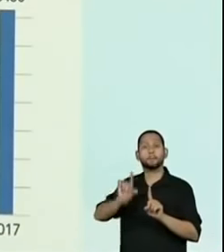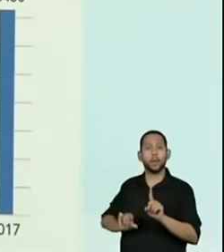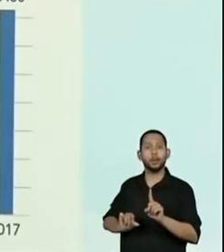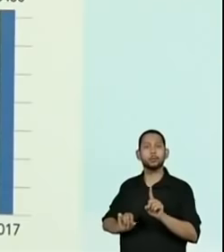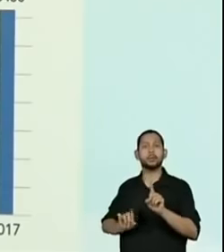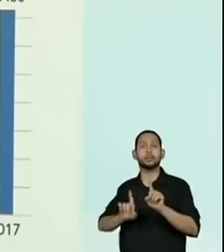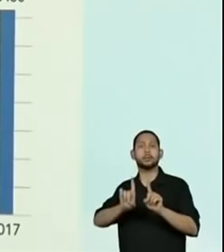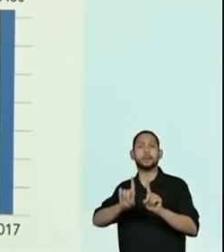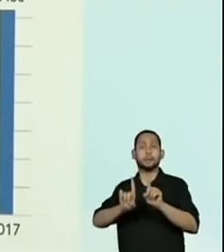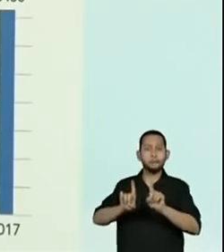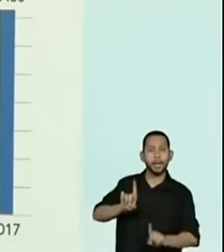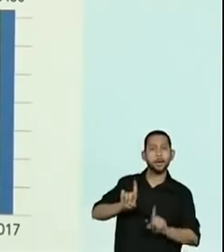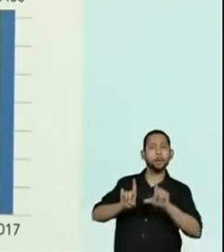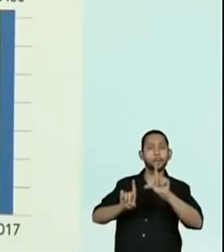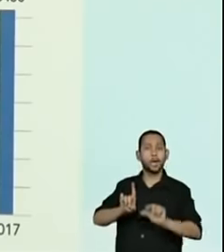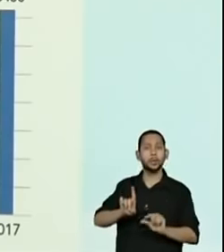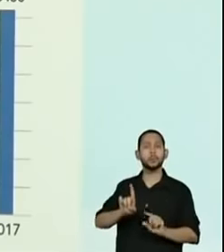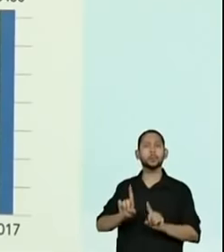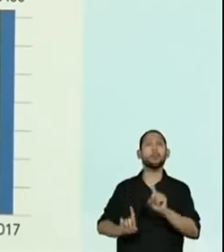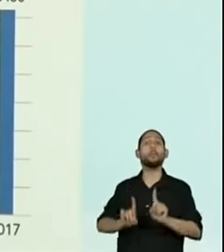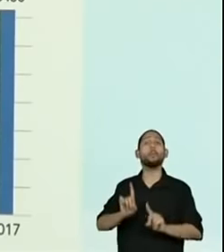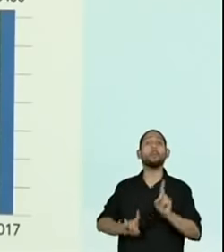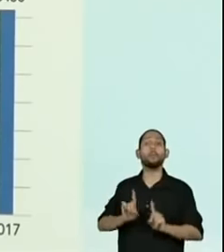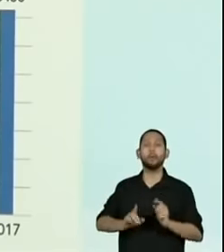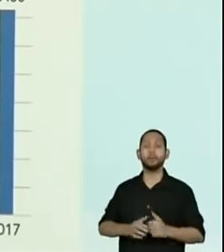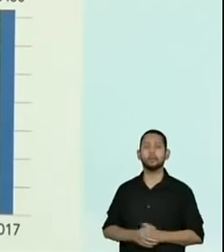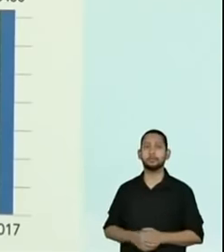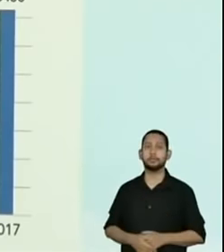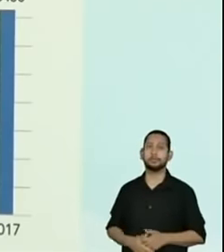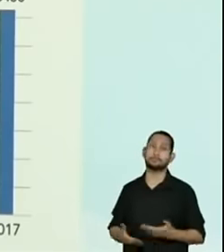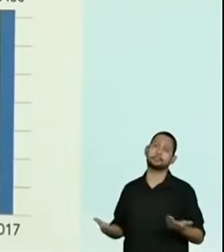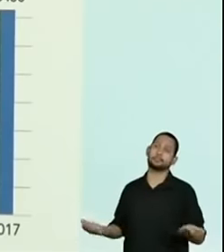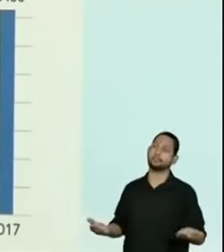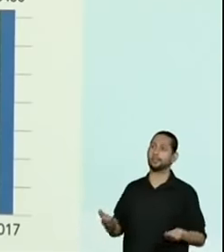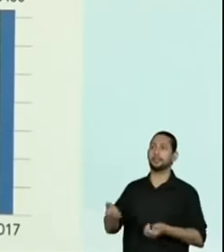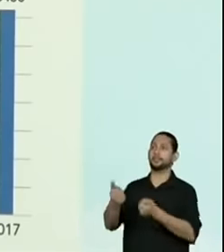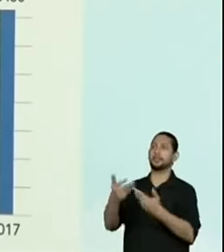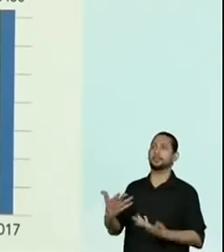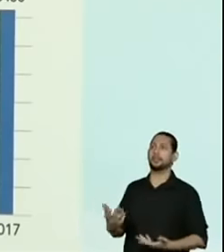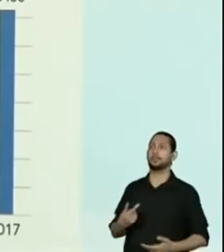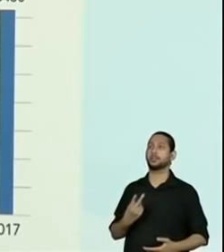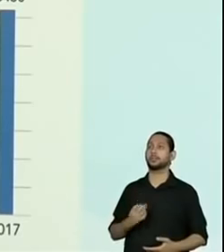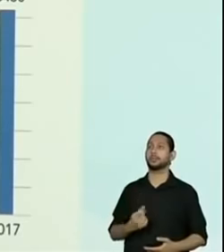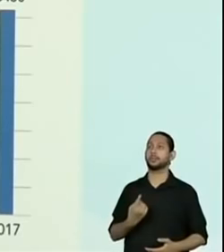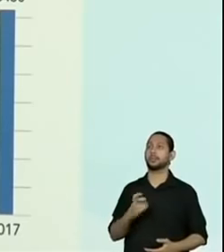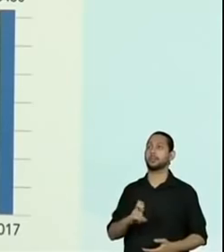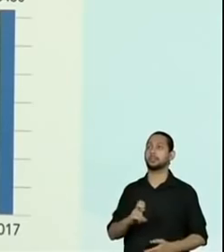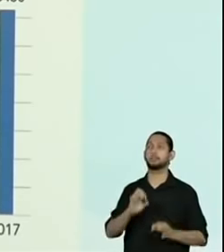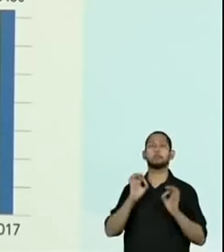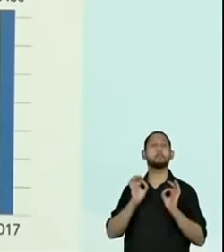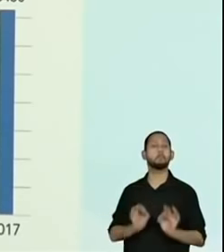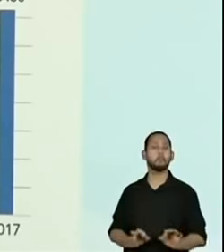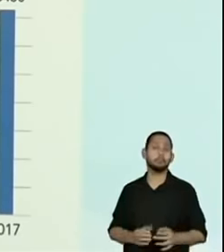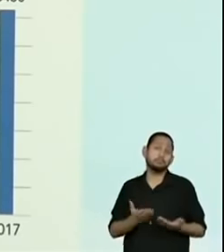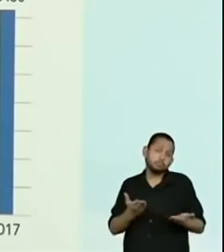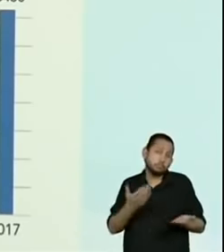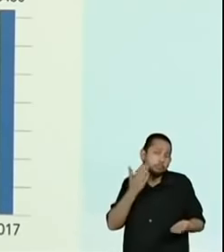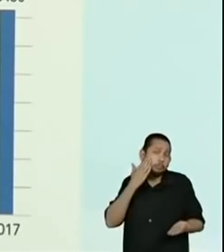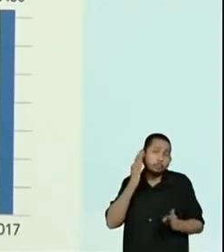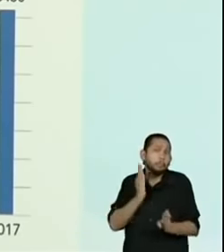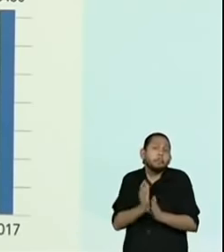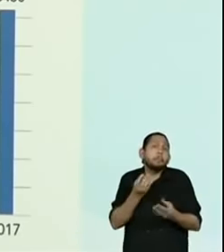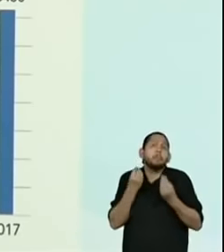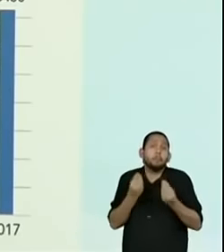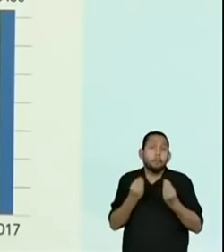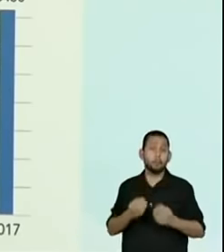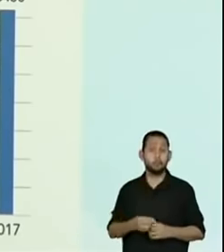aí a pergunta é onde, né? Qual desses anos teve o menor? Vocês acertaram, 2015. A gente consegue saber por vários motivos.